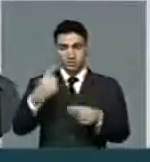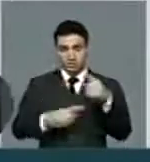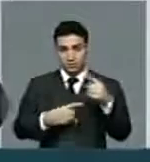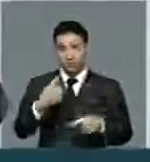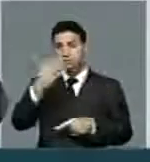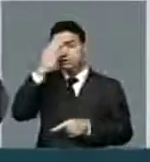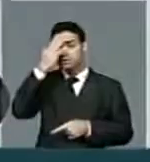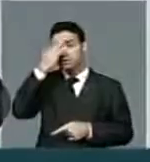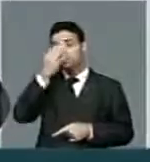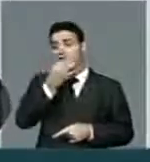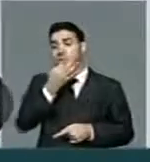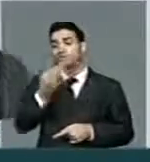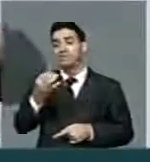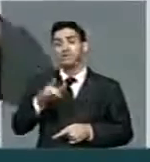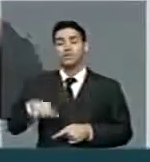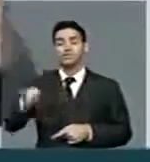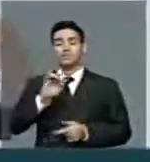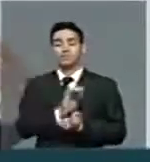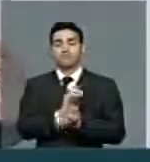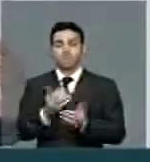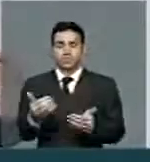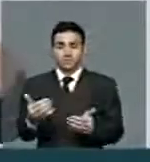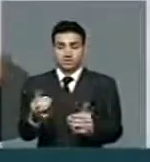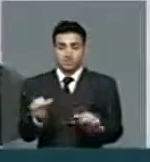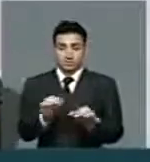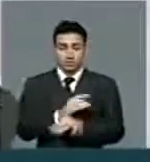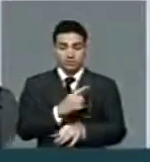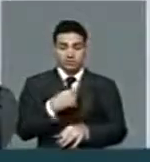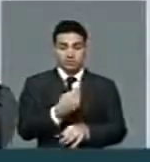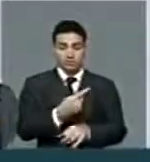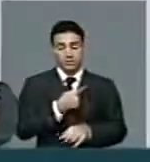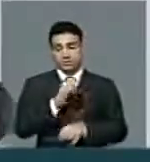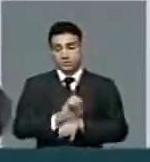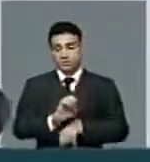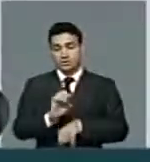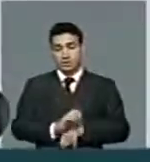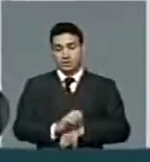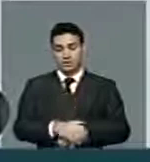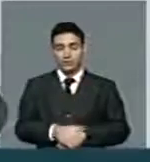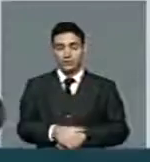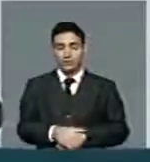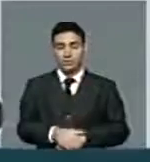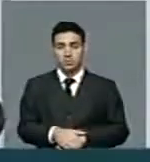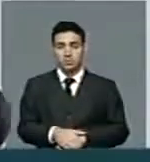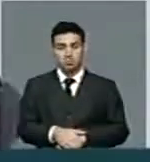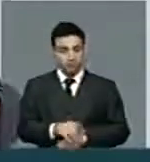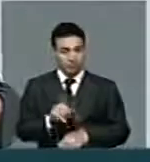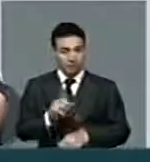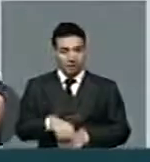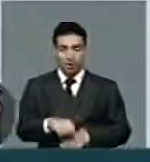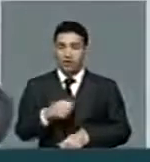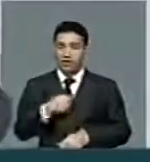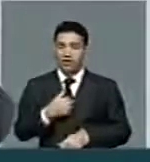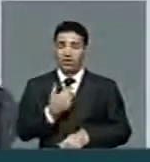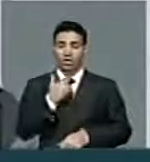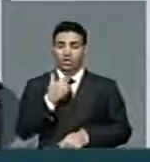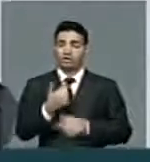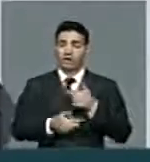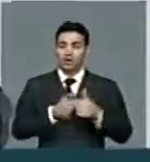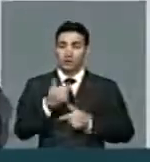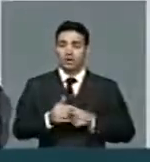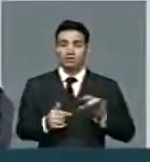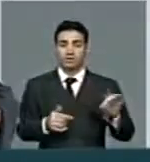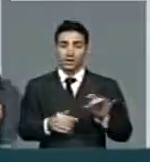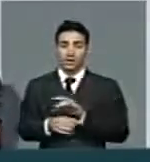os ministérios sobre a proposta. E em seguida os estados também na comissão. Esta é a agenda de trabalho de cada etapa para o